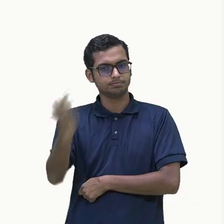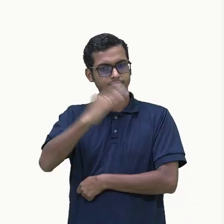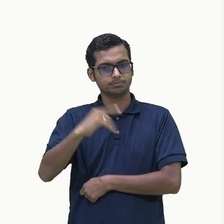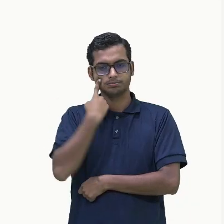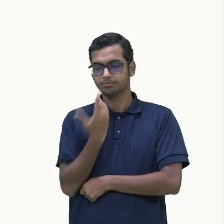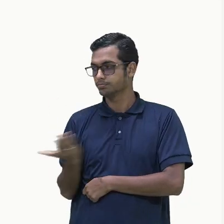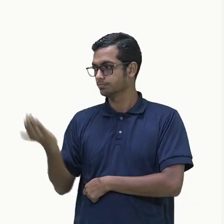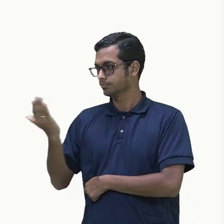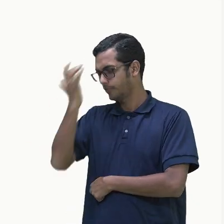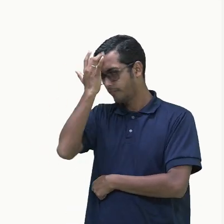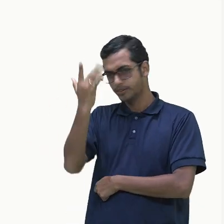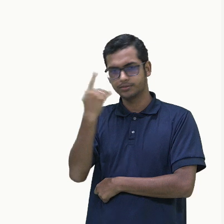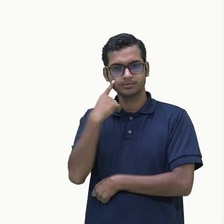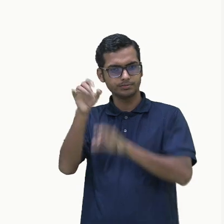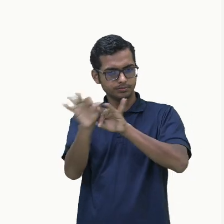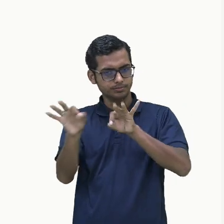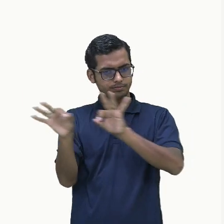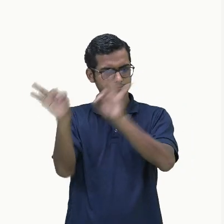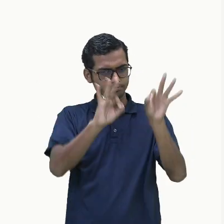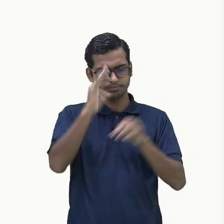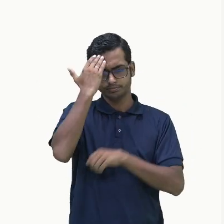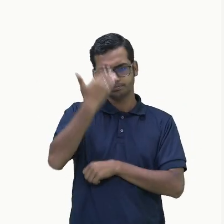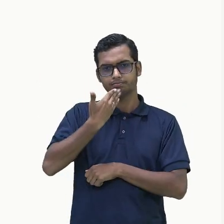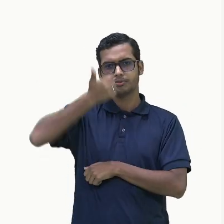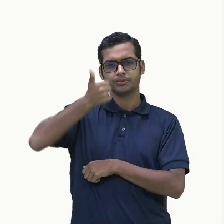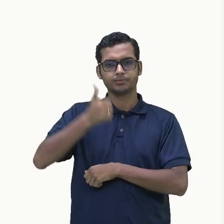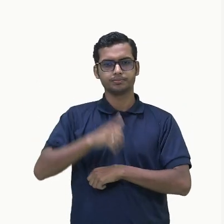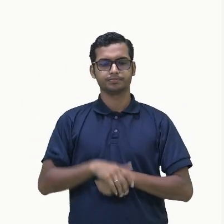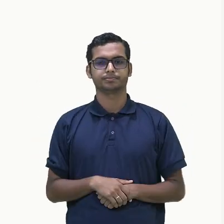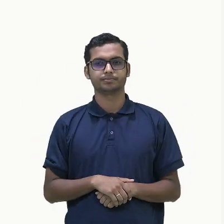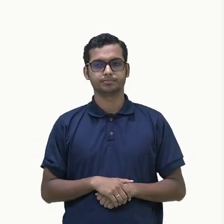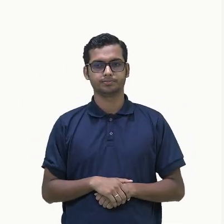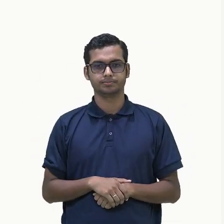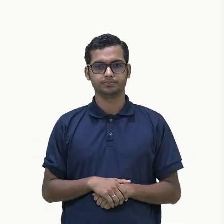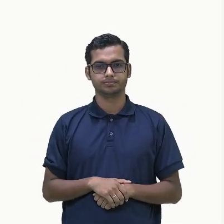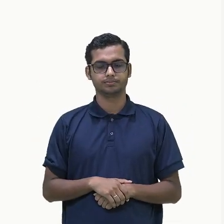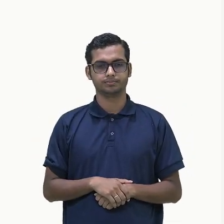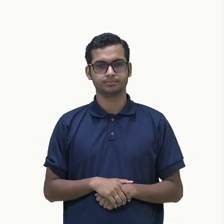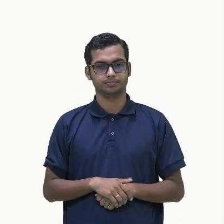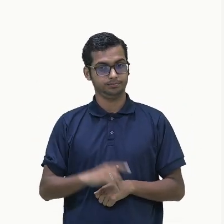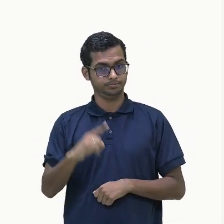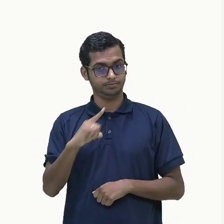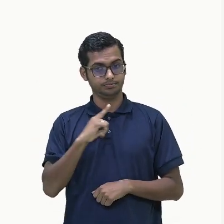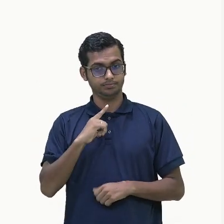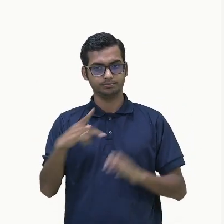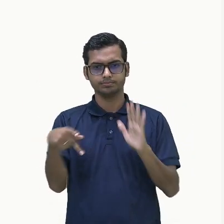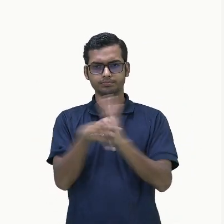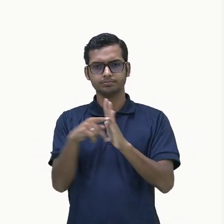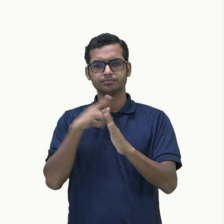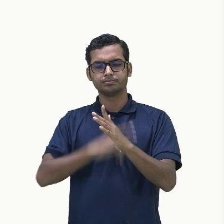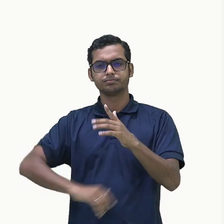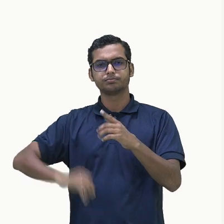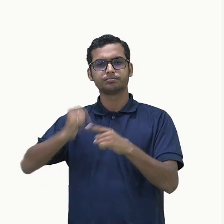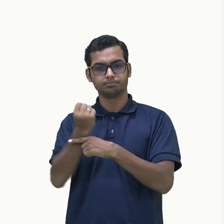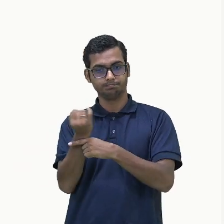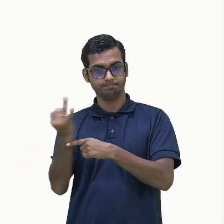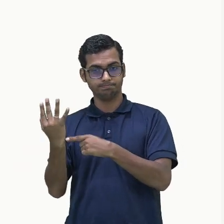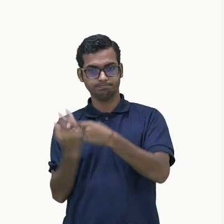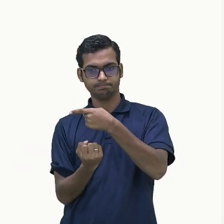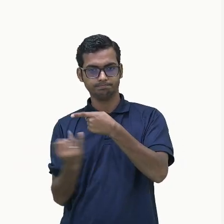fácil. Então aqui, ó, eu tenho a fração 2/3 mais a